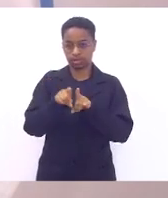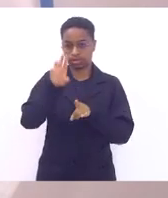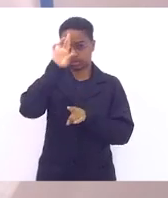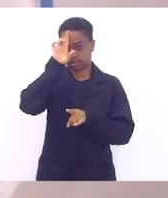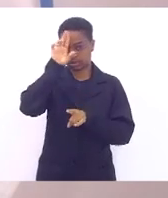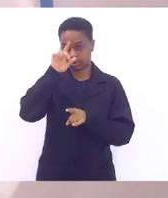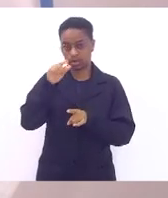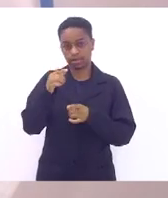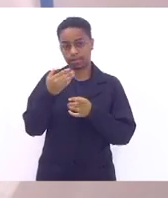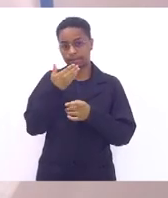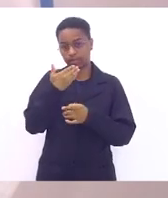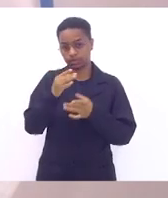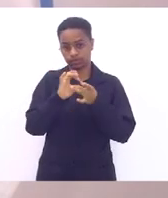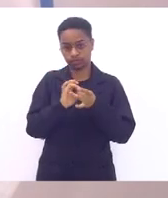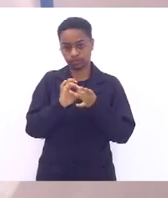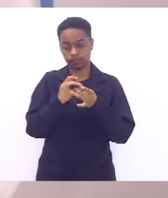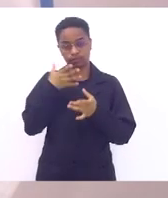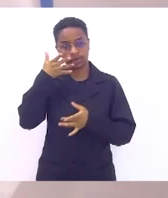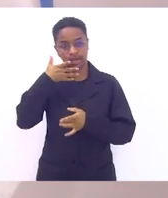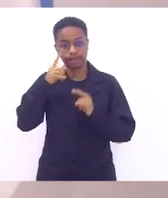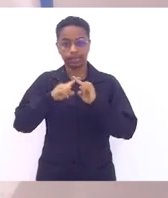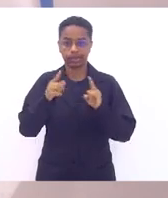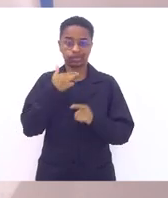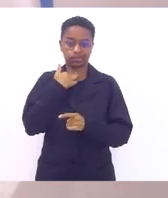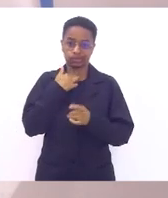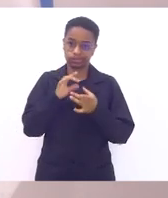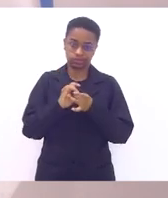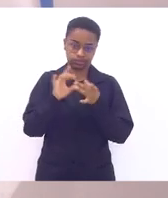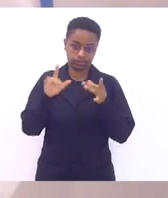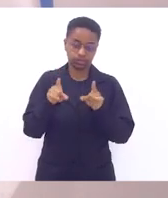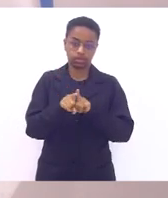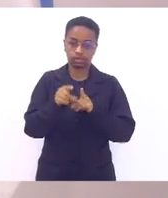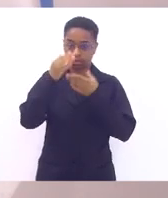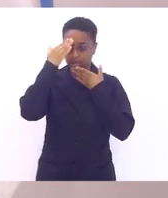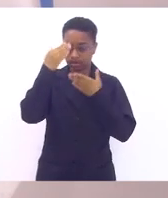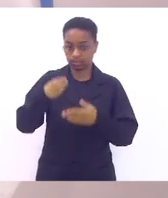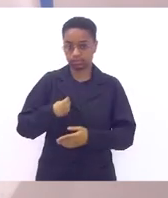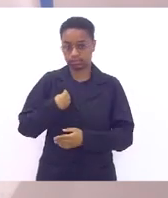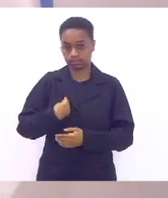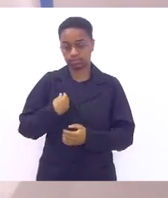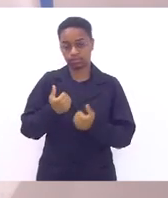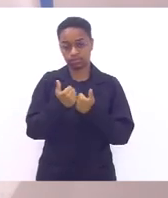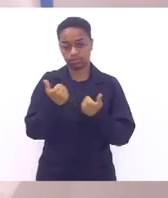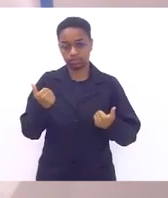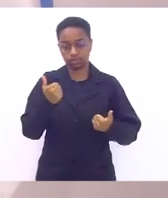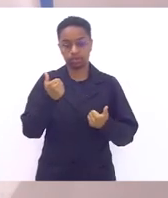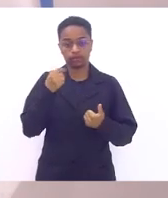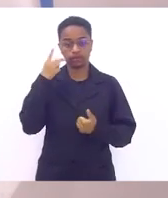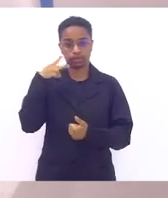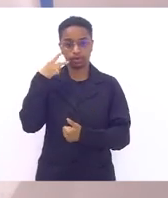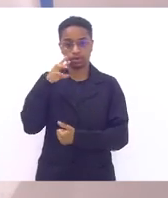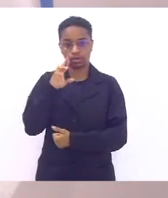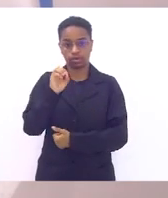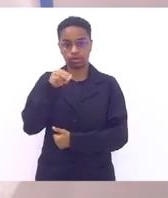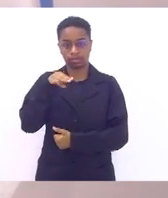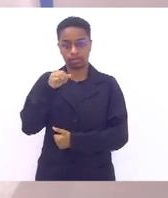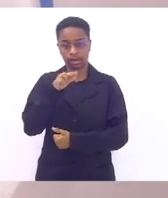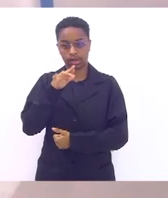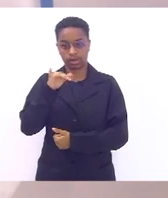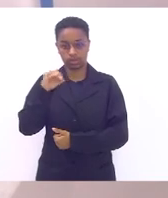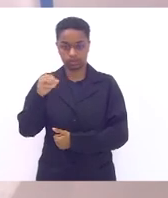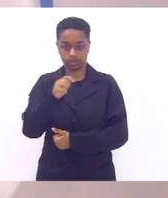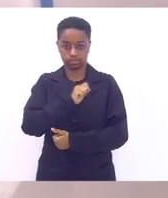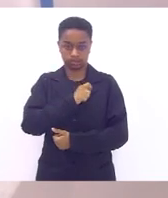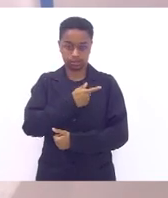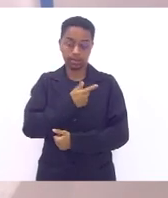e eu não vou poder permitir. Agradecer também a presença da assessoria do vereador Romário Regis, de São Gonçalo, que também